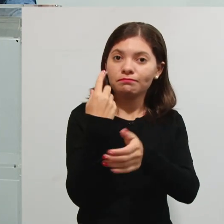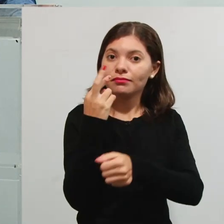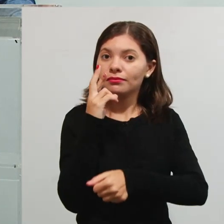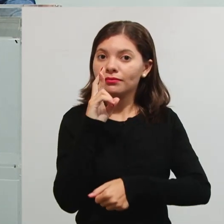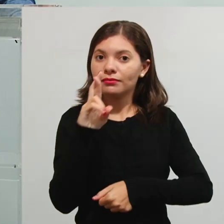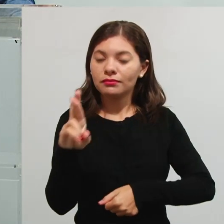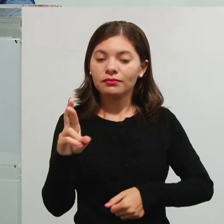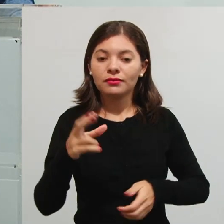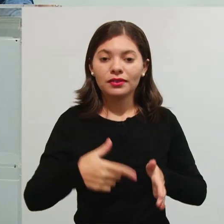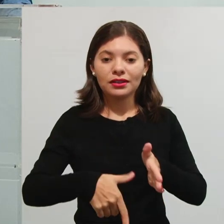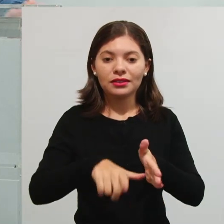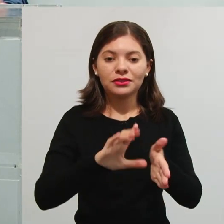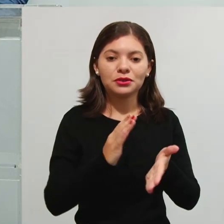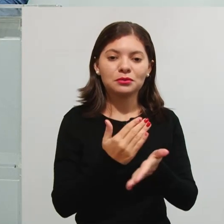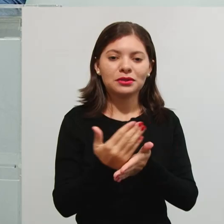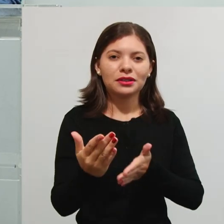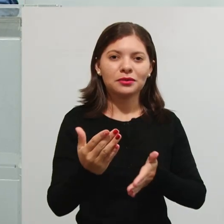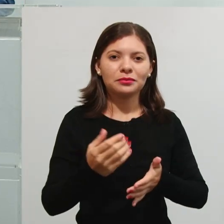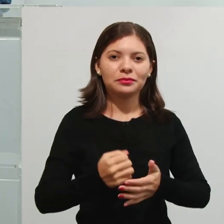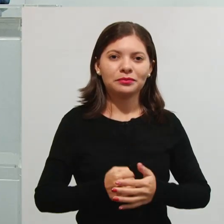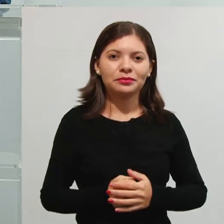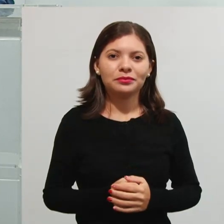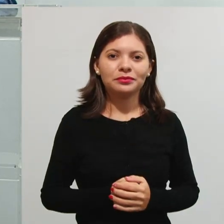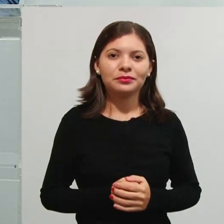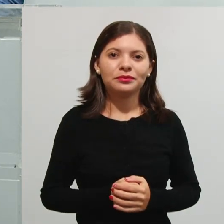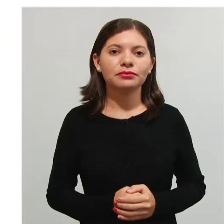dar seguimento ao seu negócio, ok?